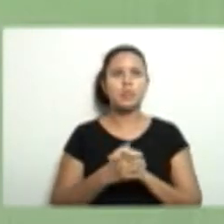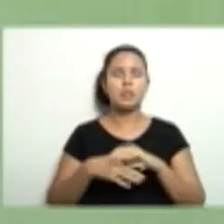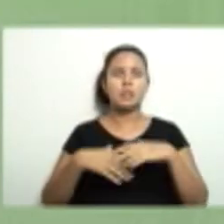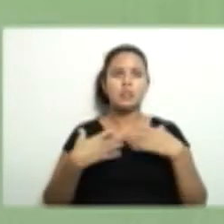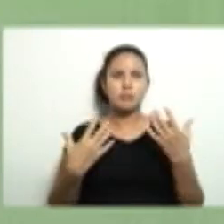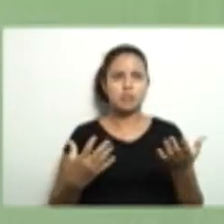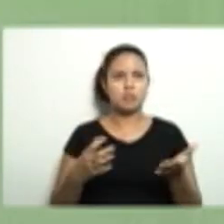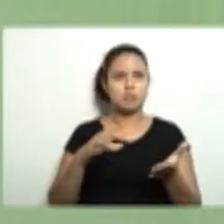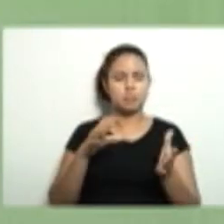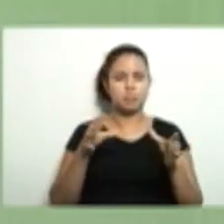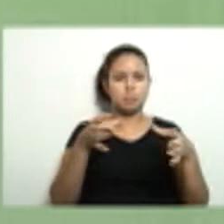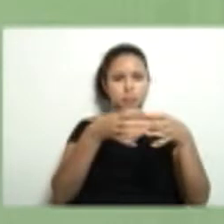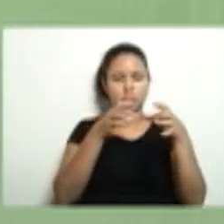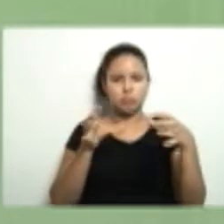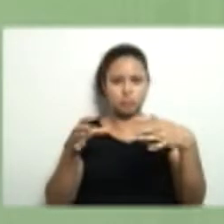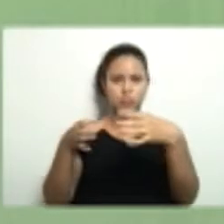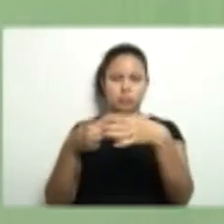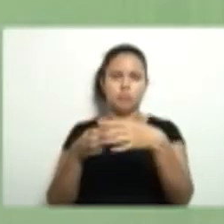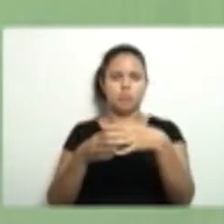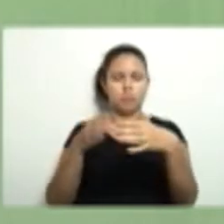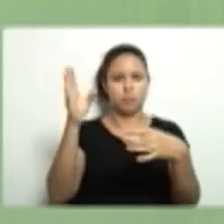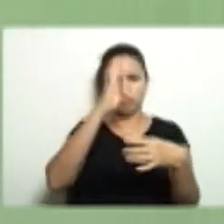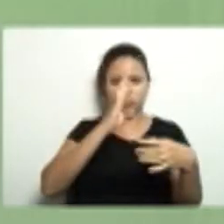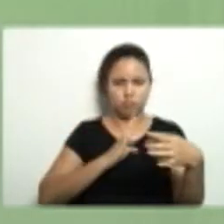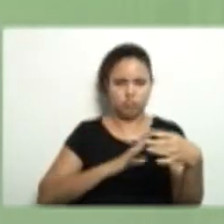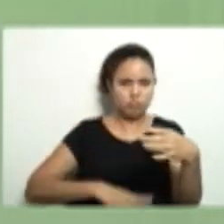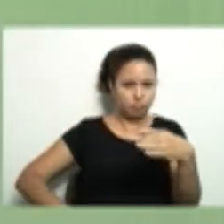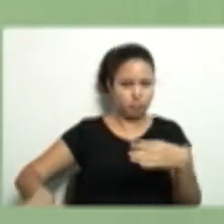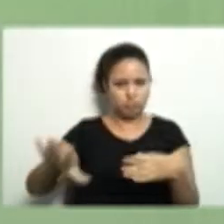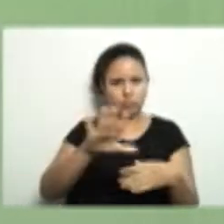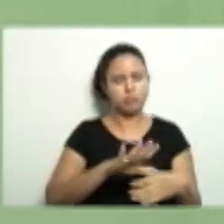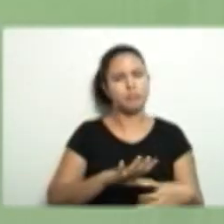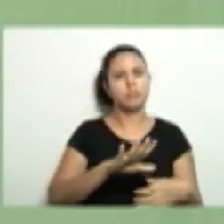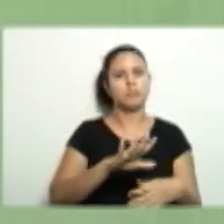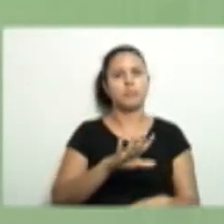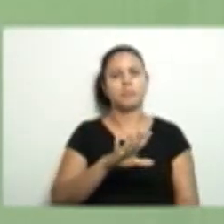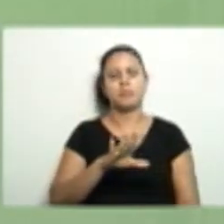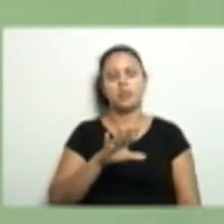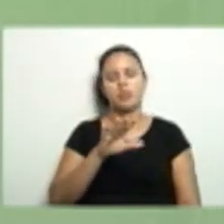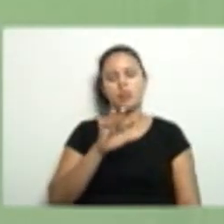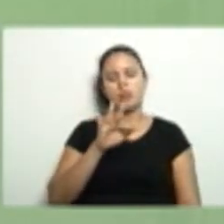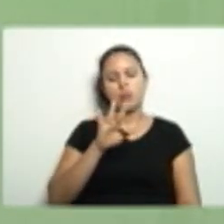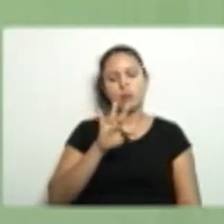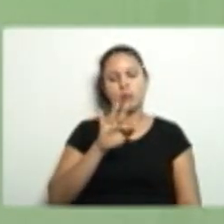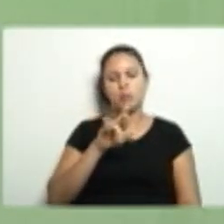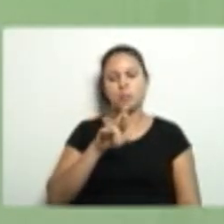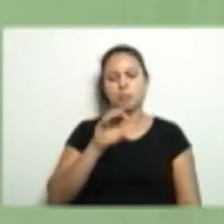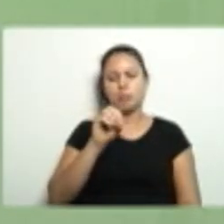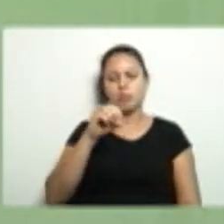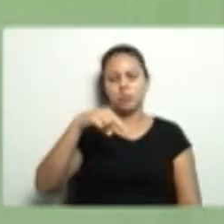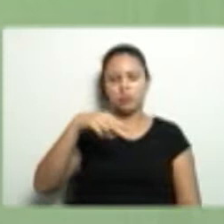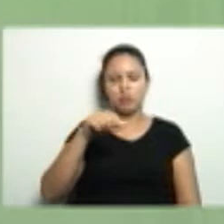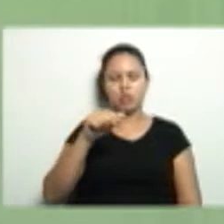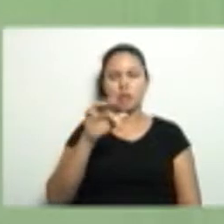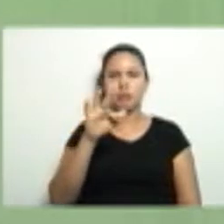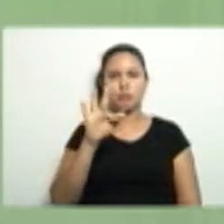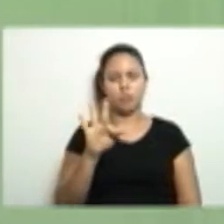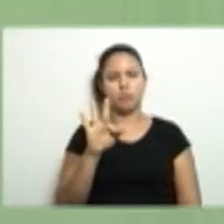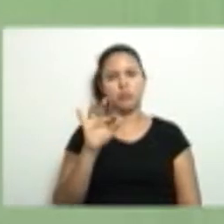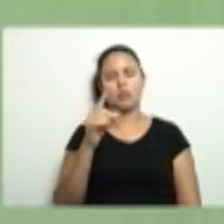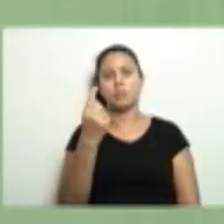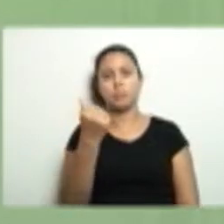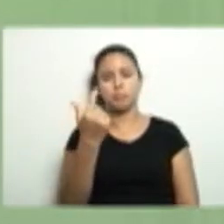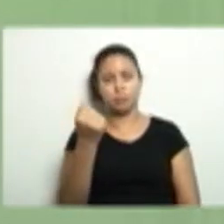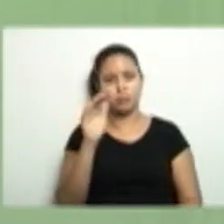de Fortalecimento da Agricultura Familiar, PRONAF, financia projetos individuais